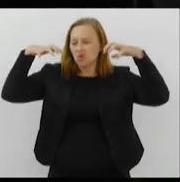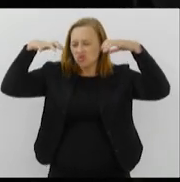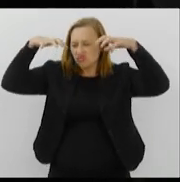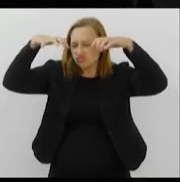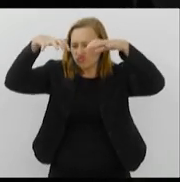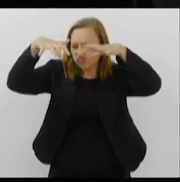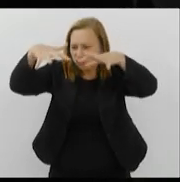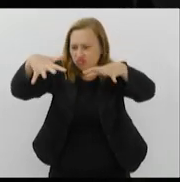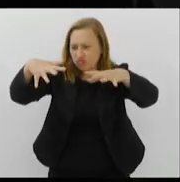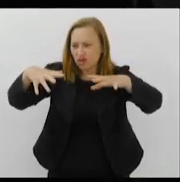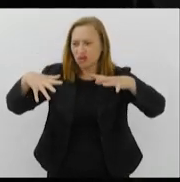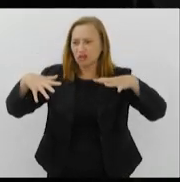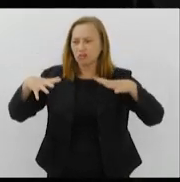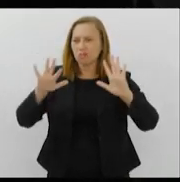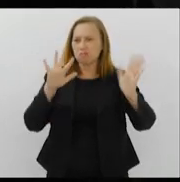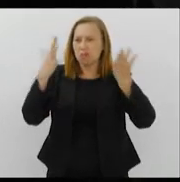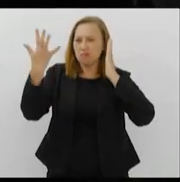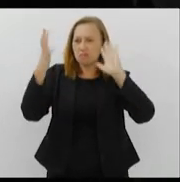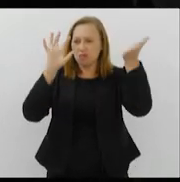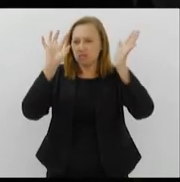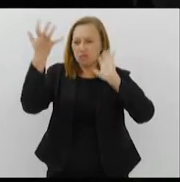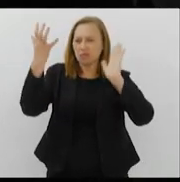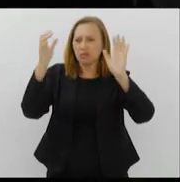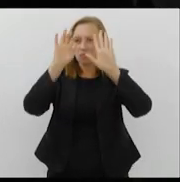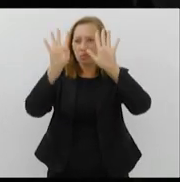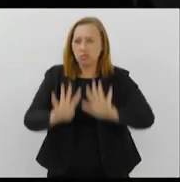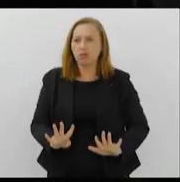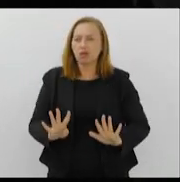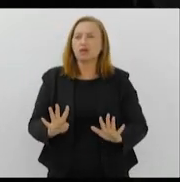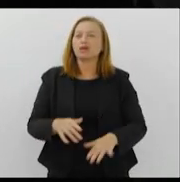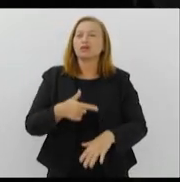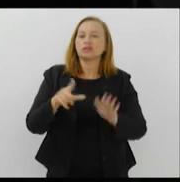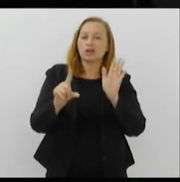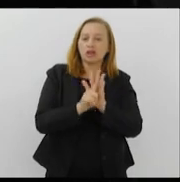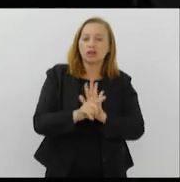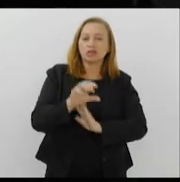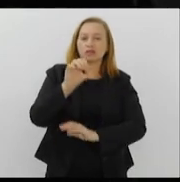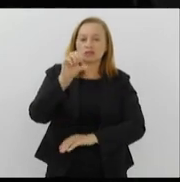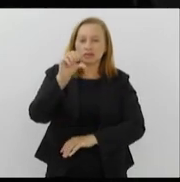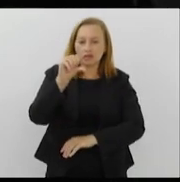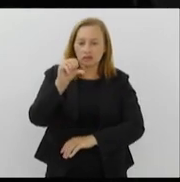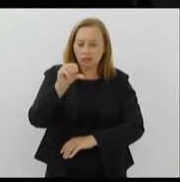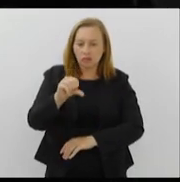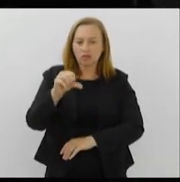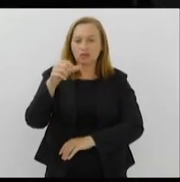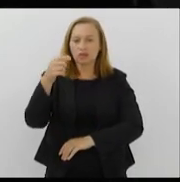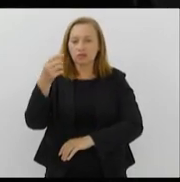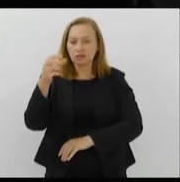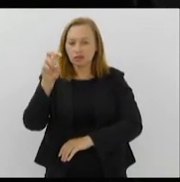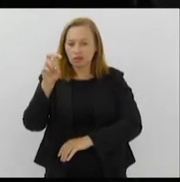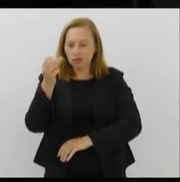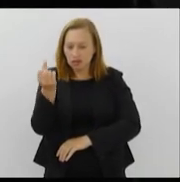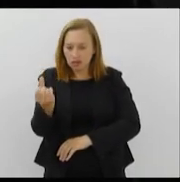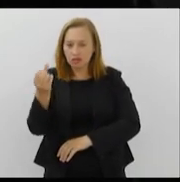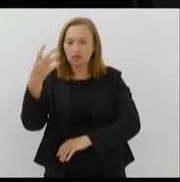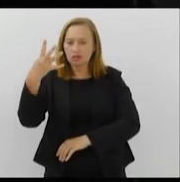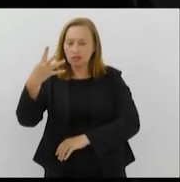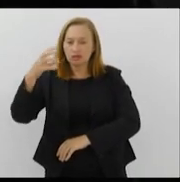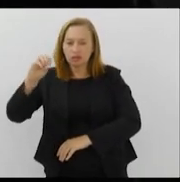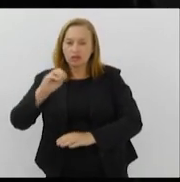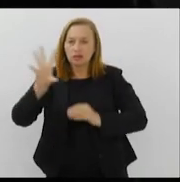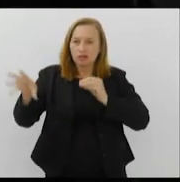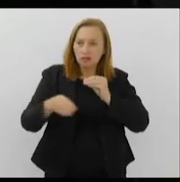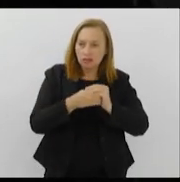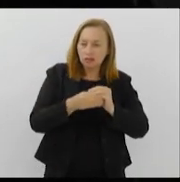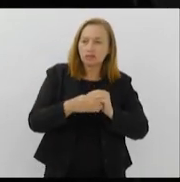da Lei Estadual 9.740, de 2022, que implementou no nosso estado do